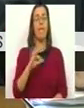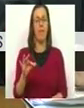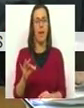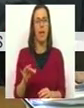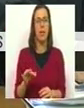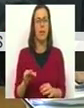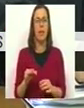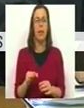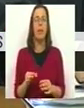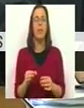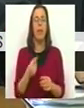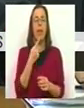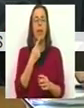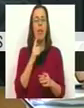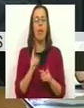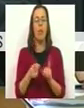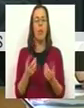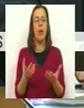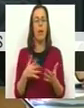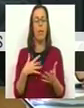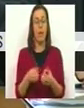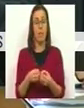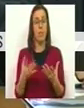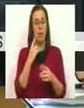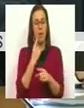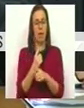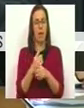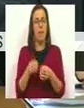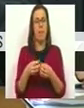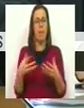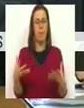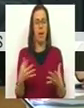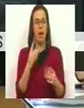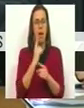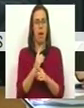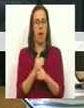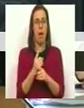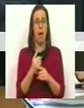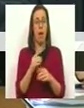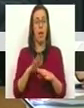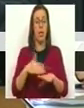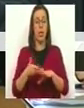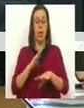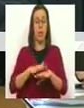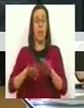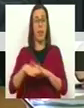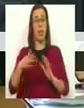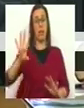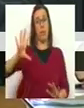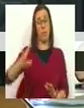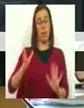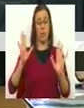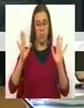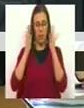que traduzem um crescimento, a manutenção do crescimento da extrema-direita naquele país.